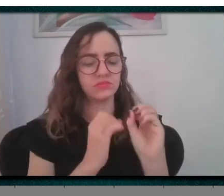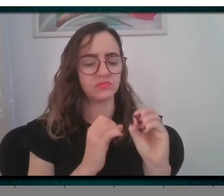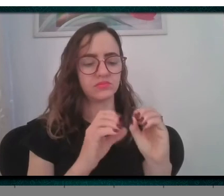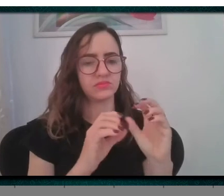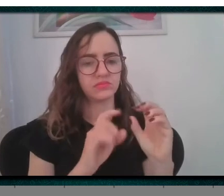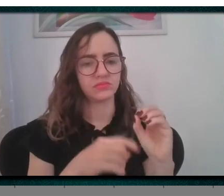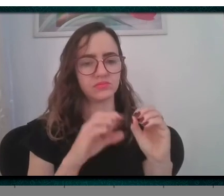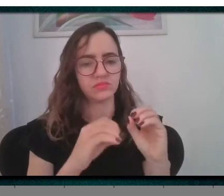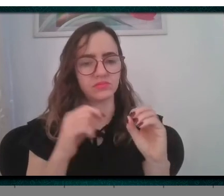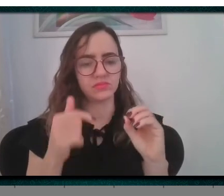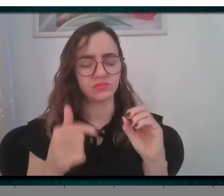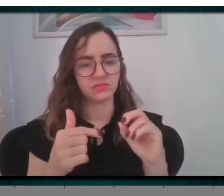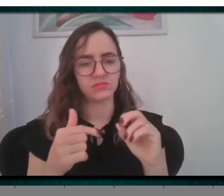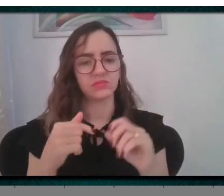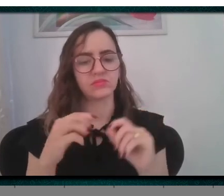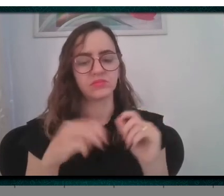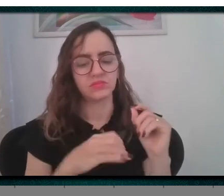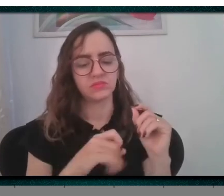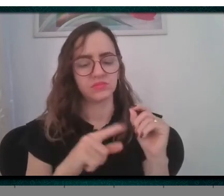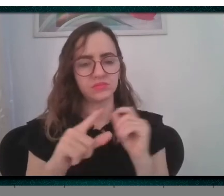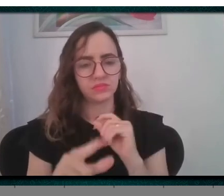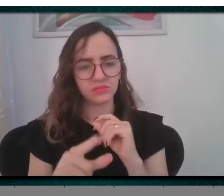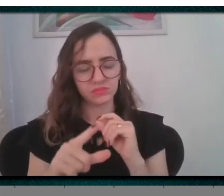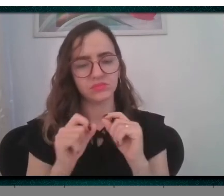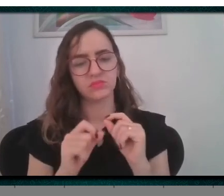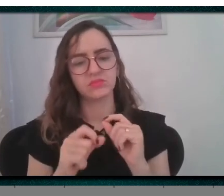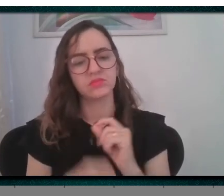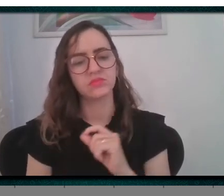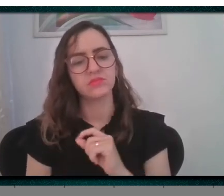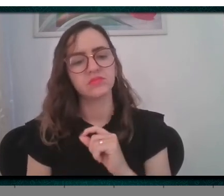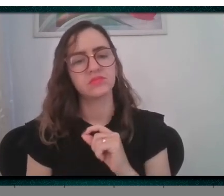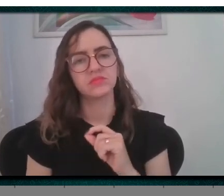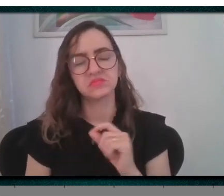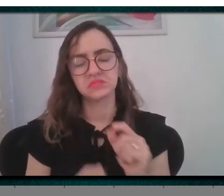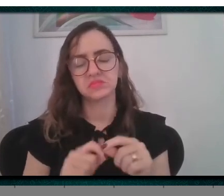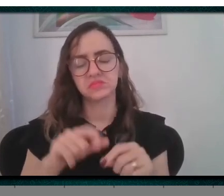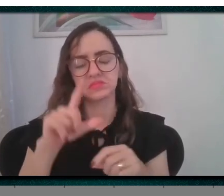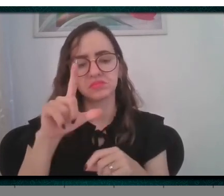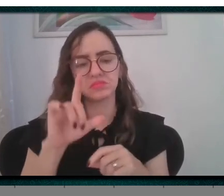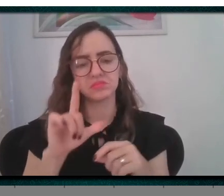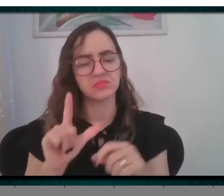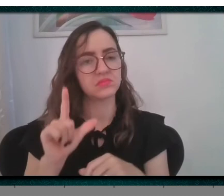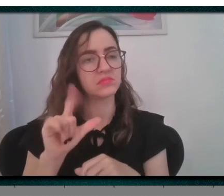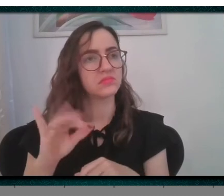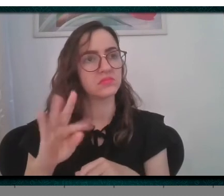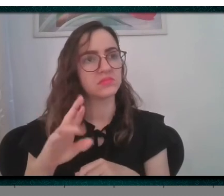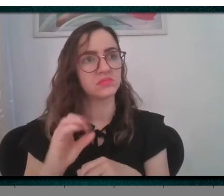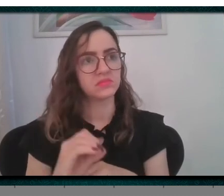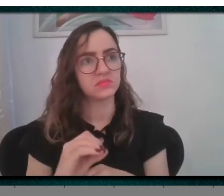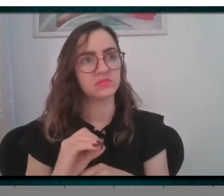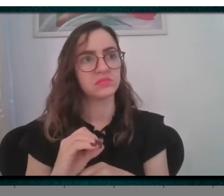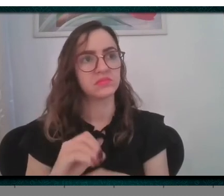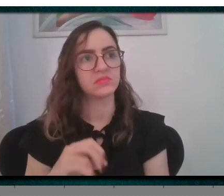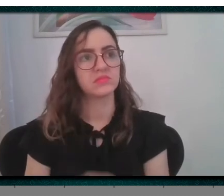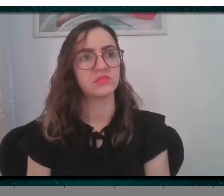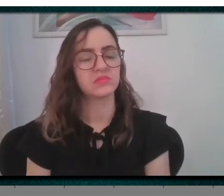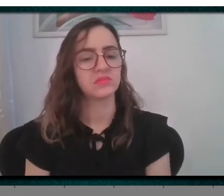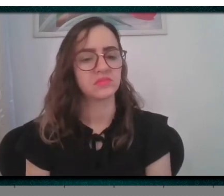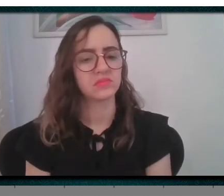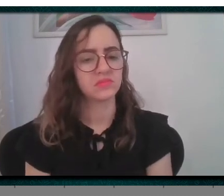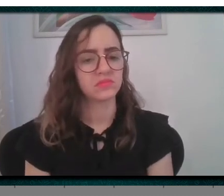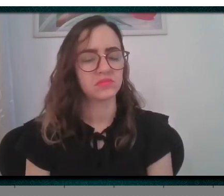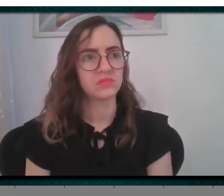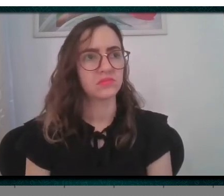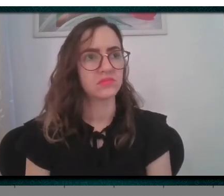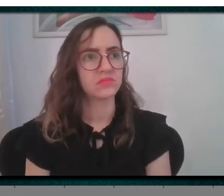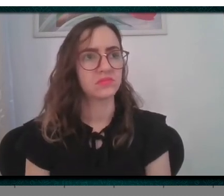0,02 mols por litro, tá? O que significa isso daqui? Isso daqui é a